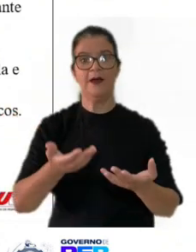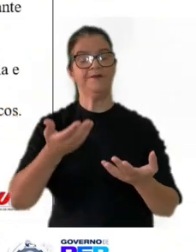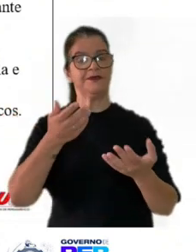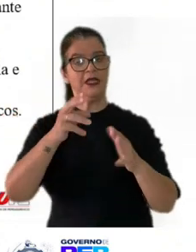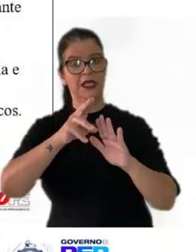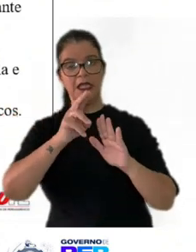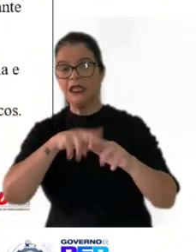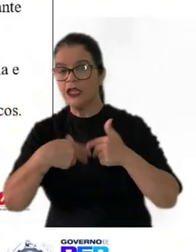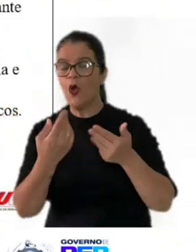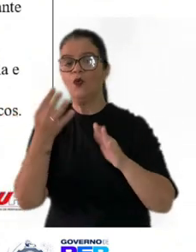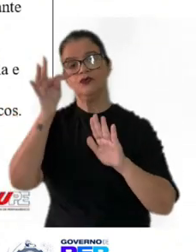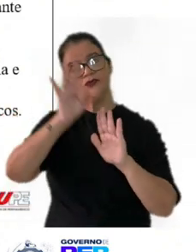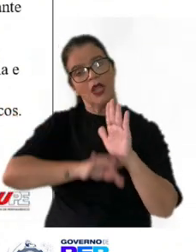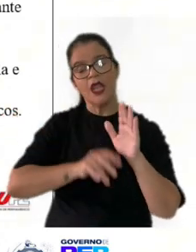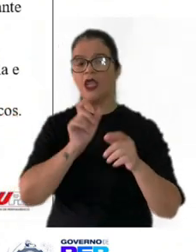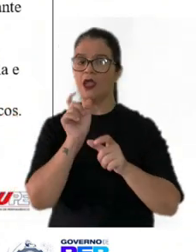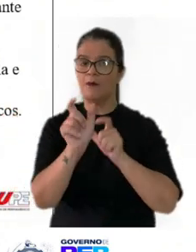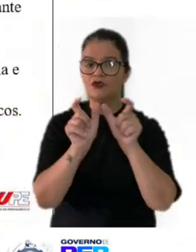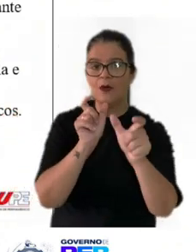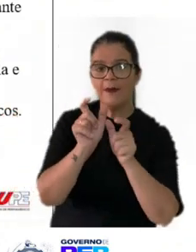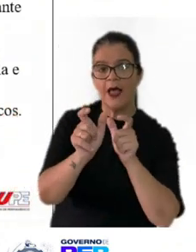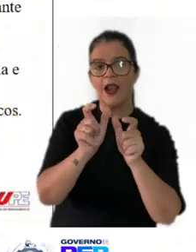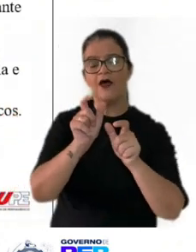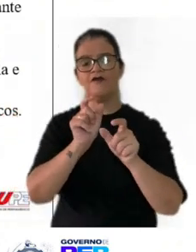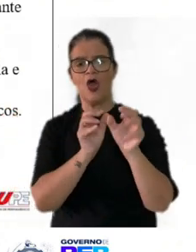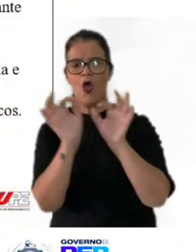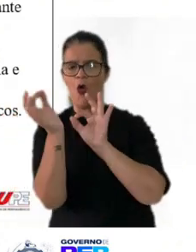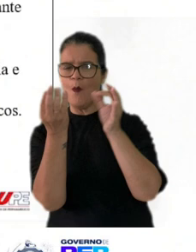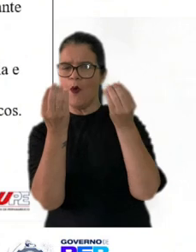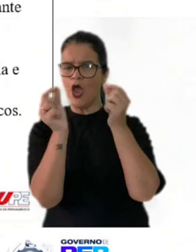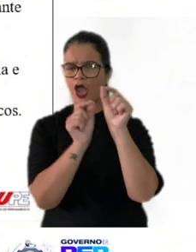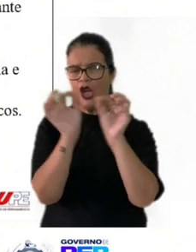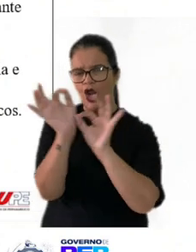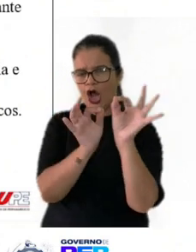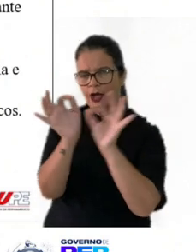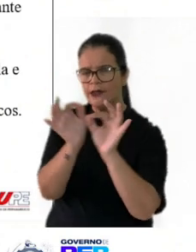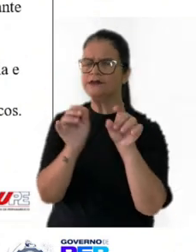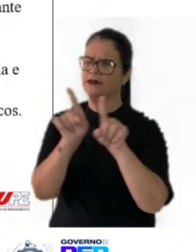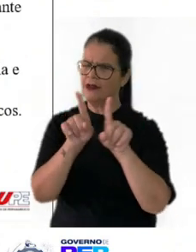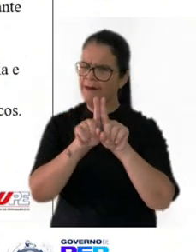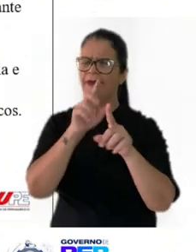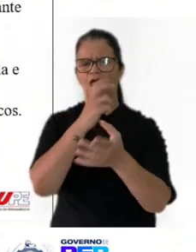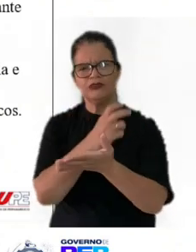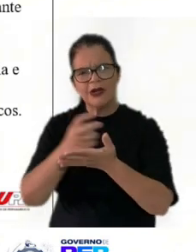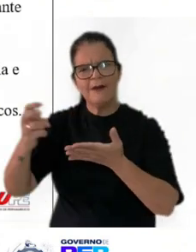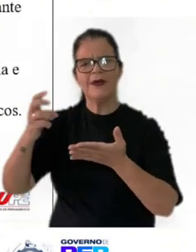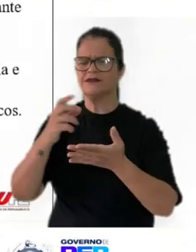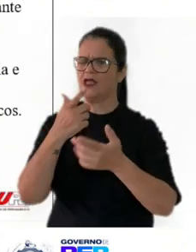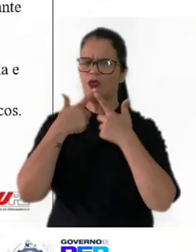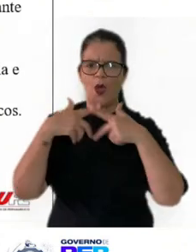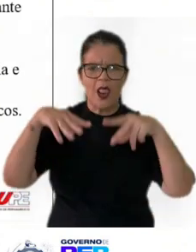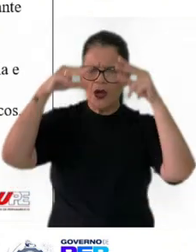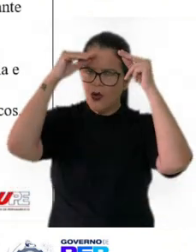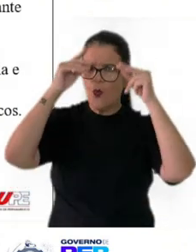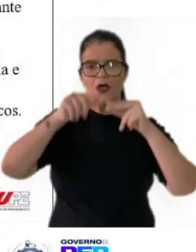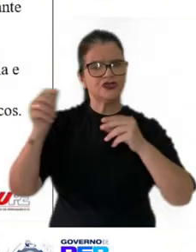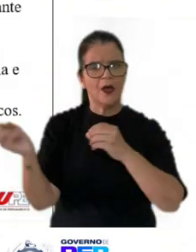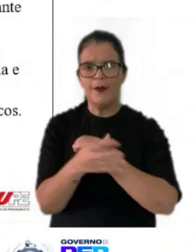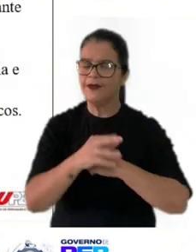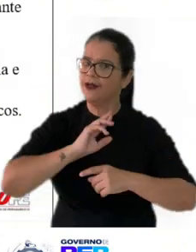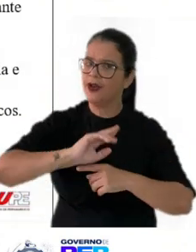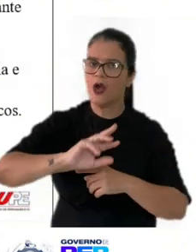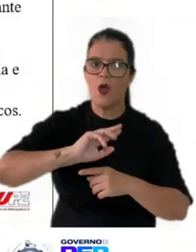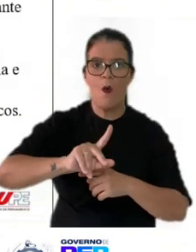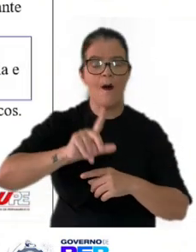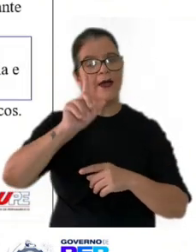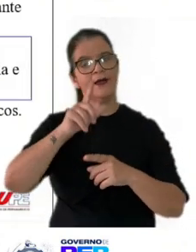palavras a forma como ele organiza também é algo muito ultrapassado da linguagem não é uma linguagem moderna então não é a letra